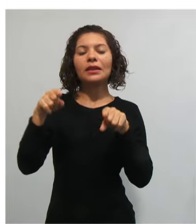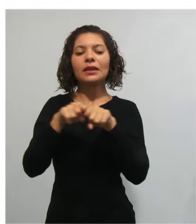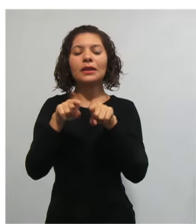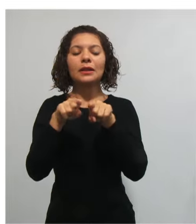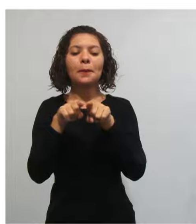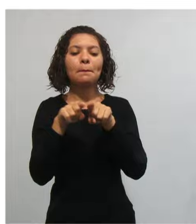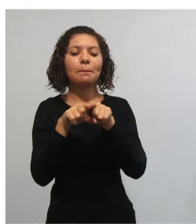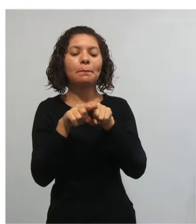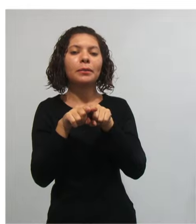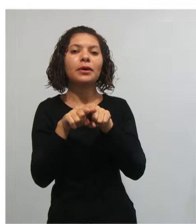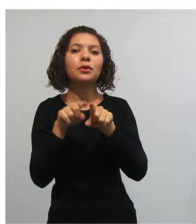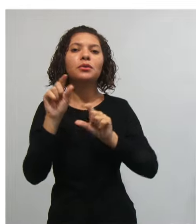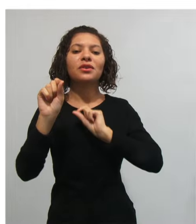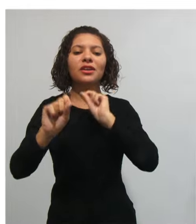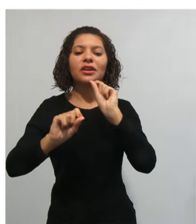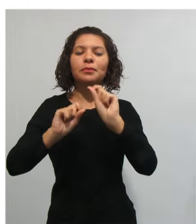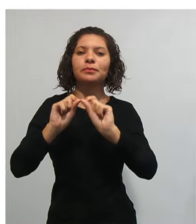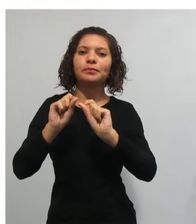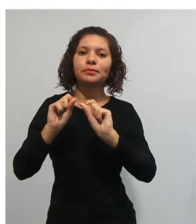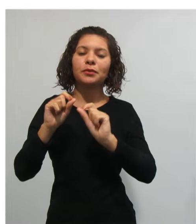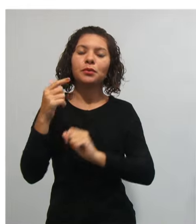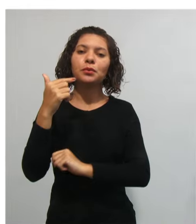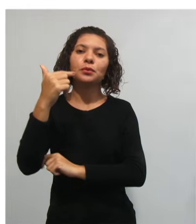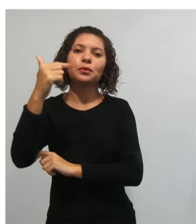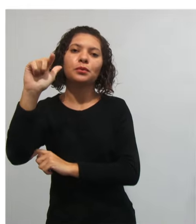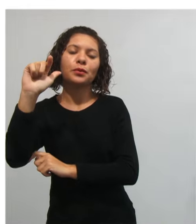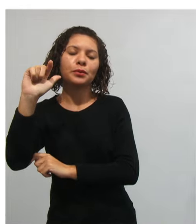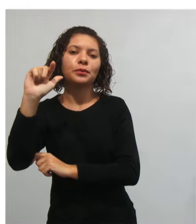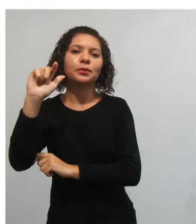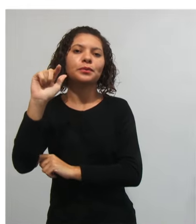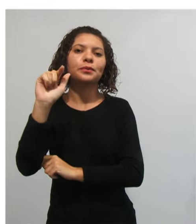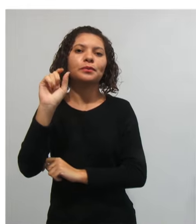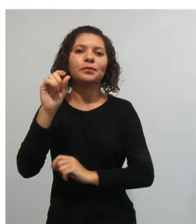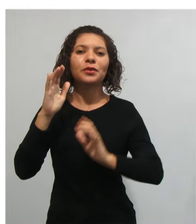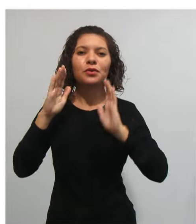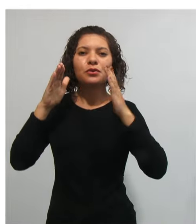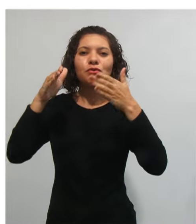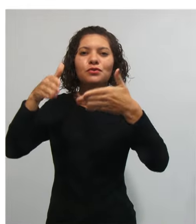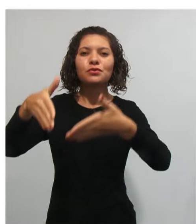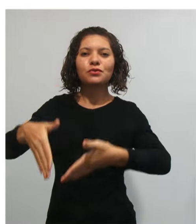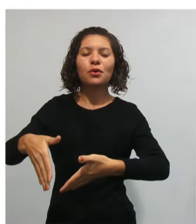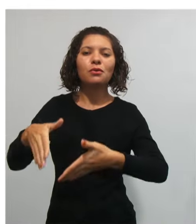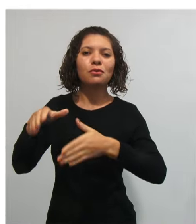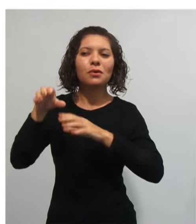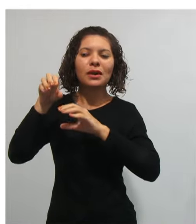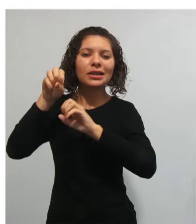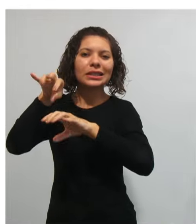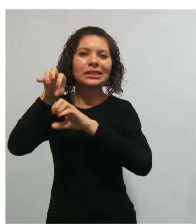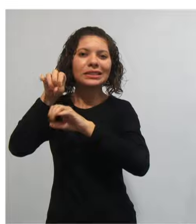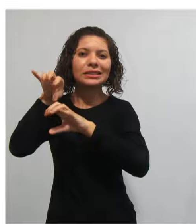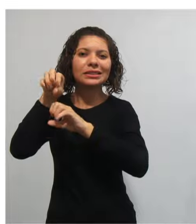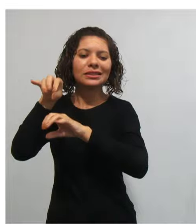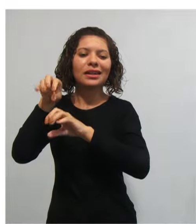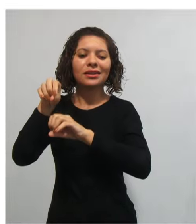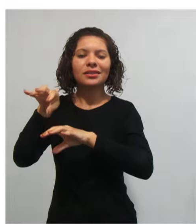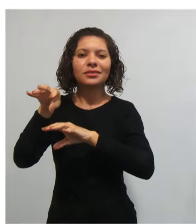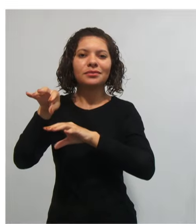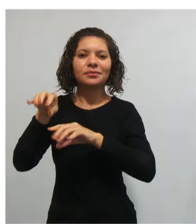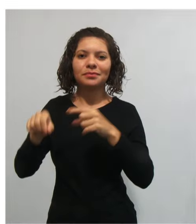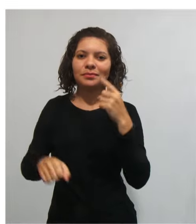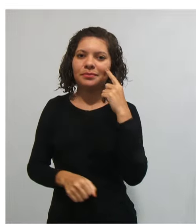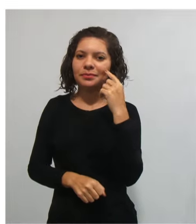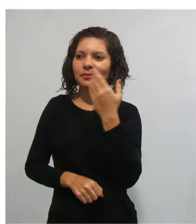Isto é muito importante e aqui sim nos anos iniciais da do da escolarização Foco